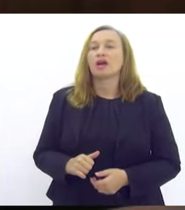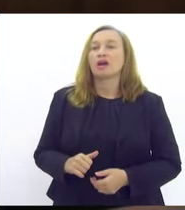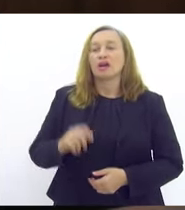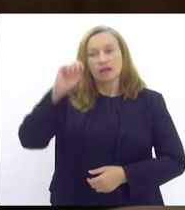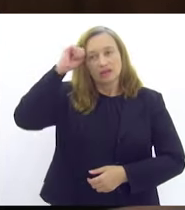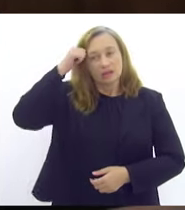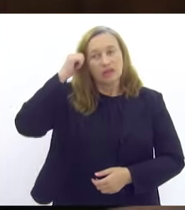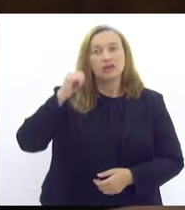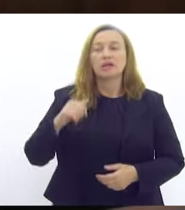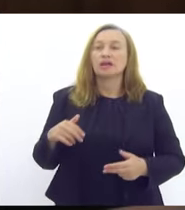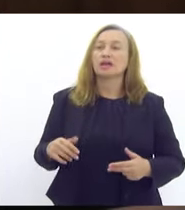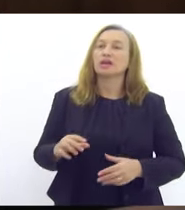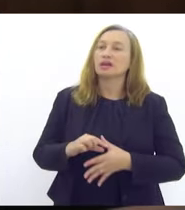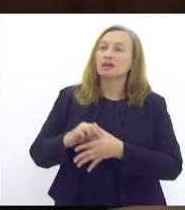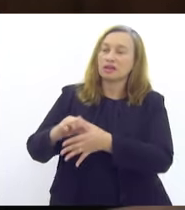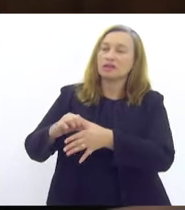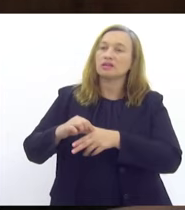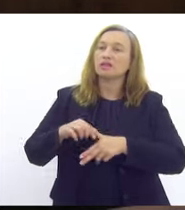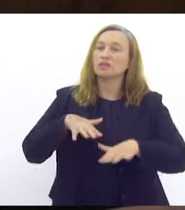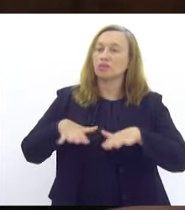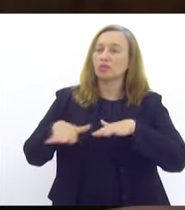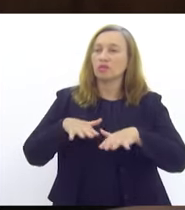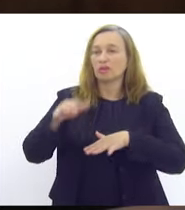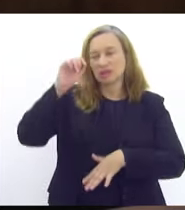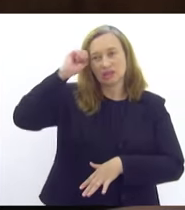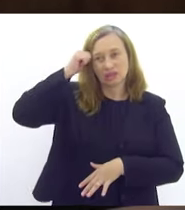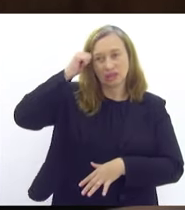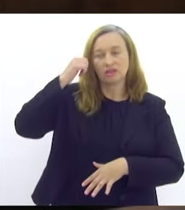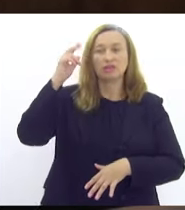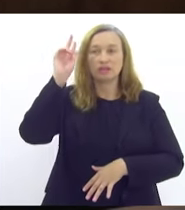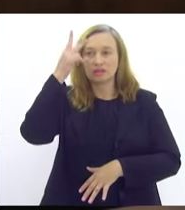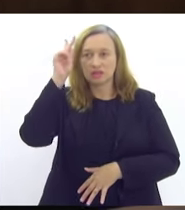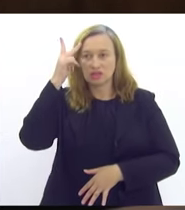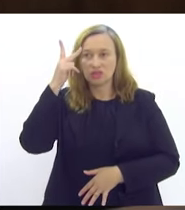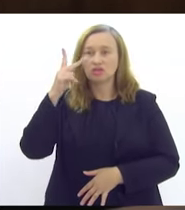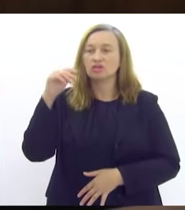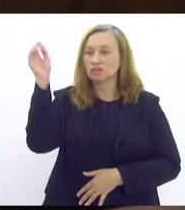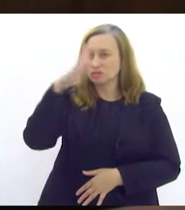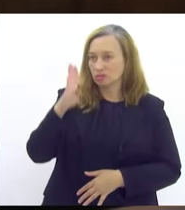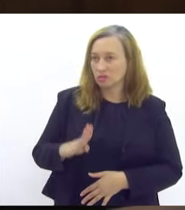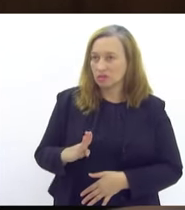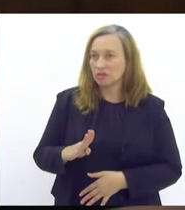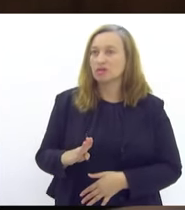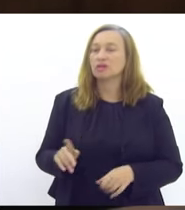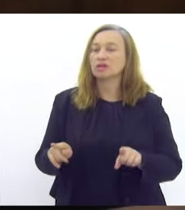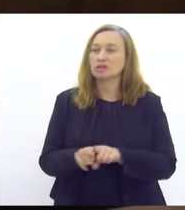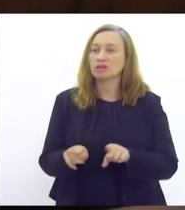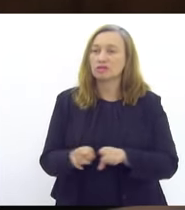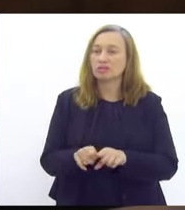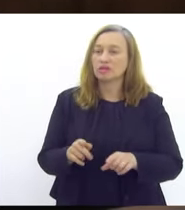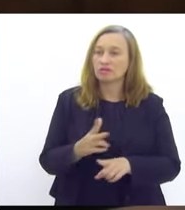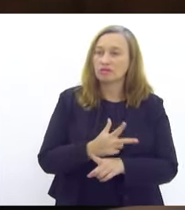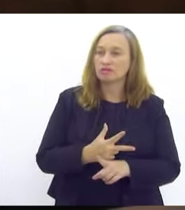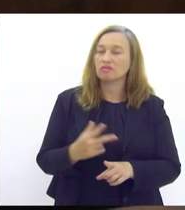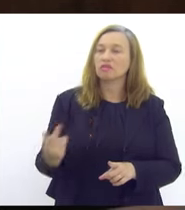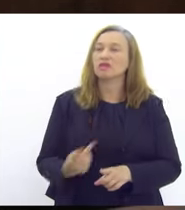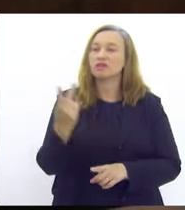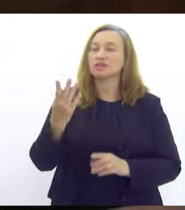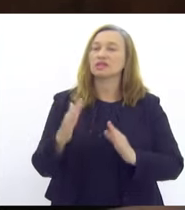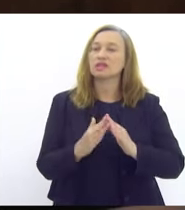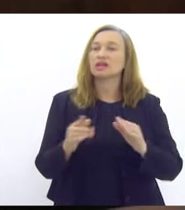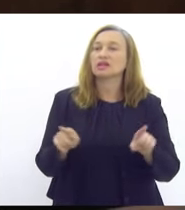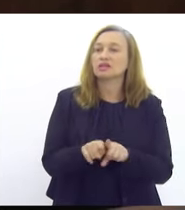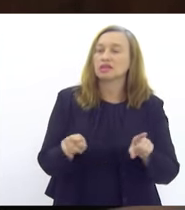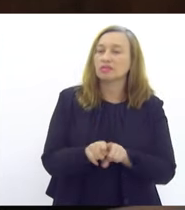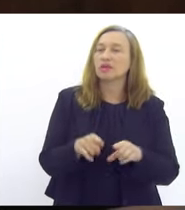e é líder do movimento negro, da história do movimento negro no Brasil, é também honrar essa casa. Então, também